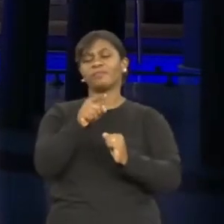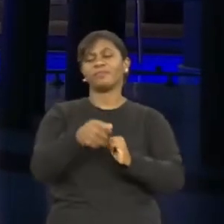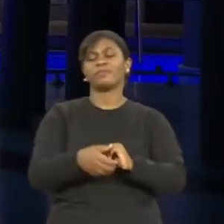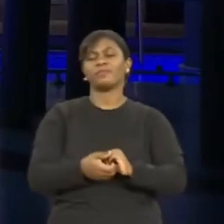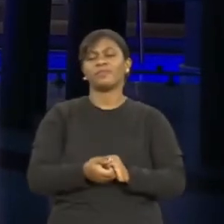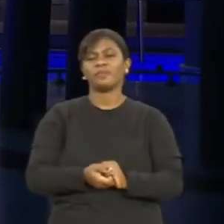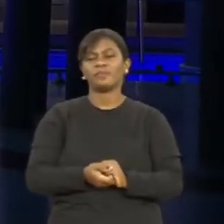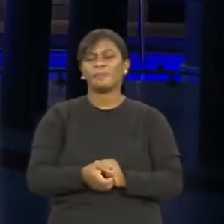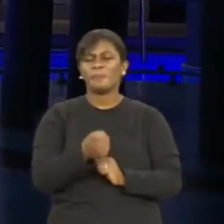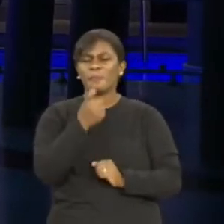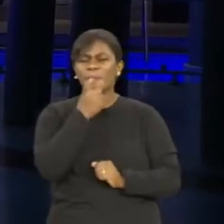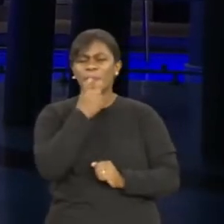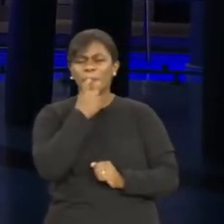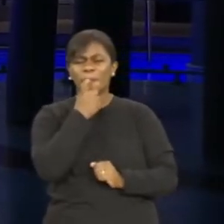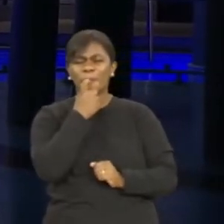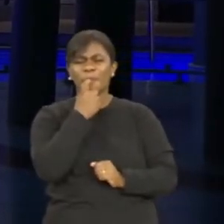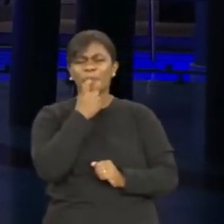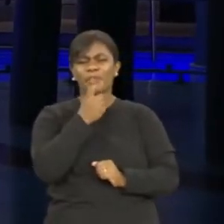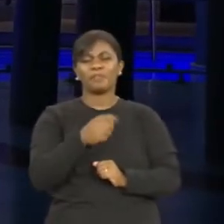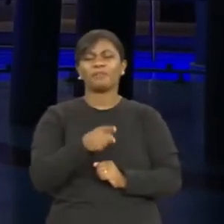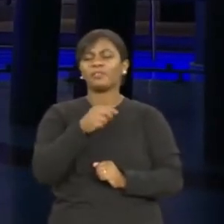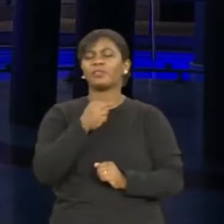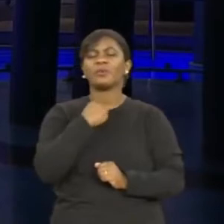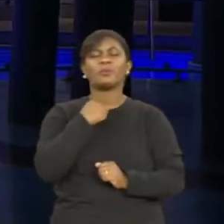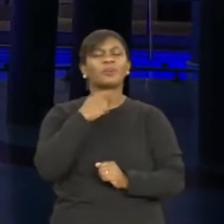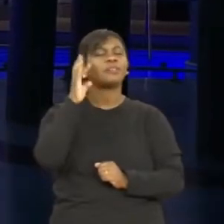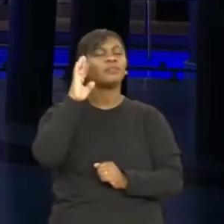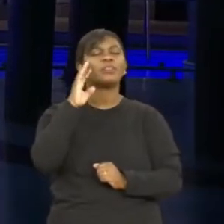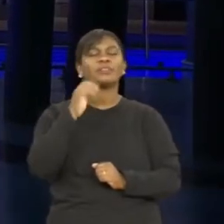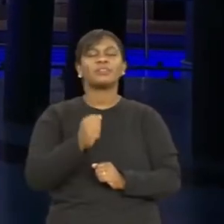Ele está mais perto do que você imagina.